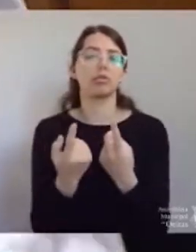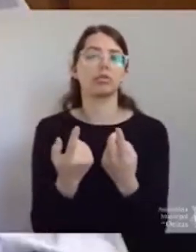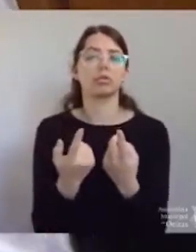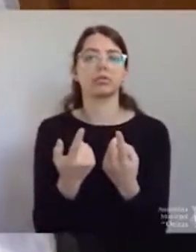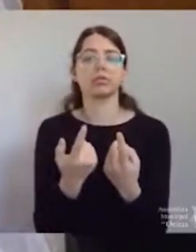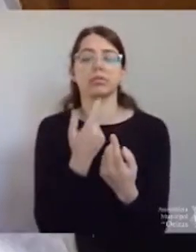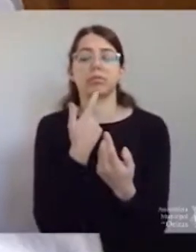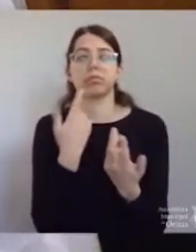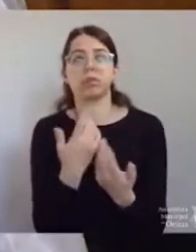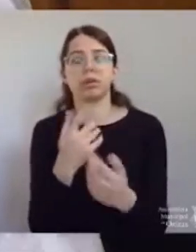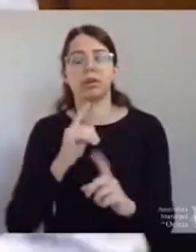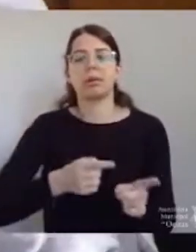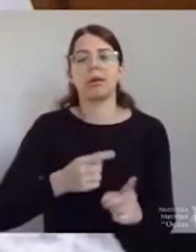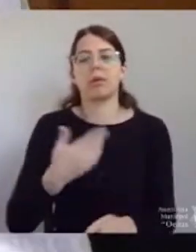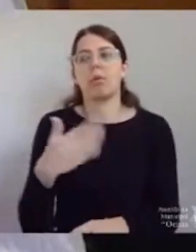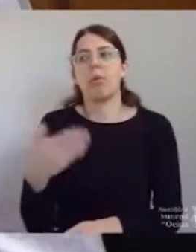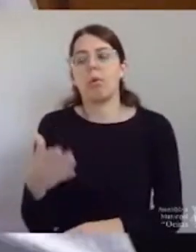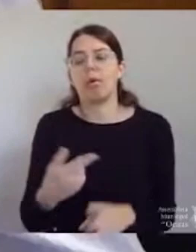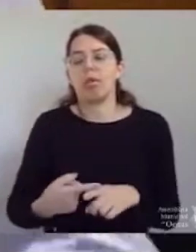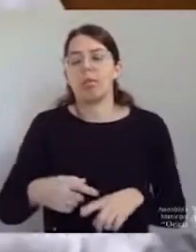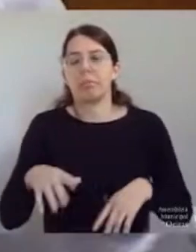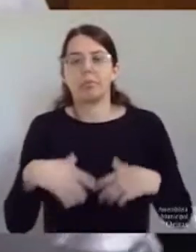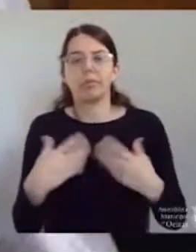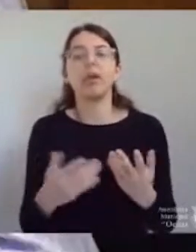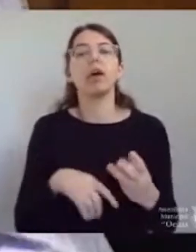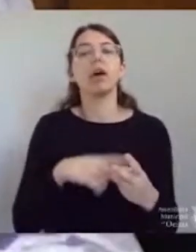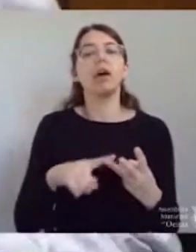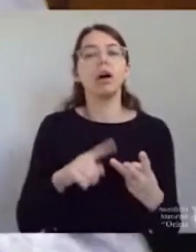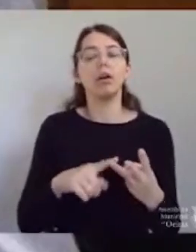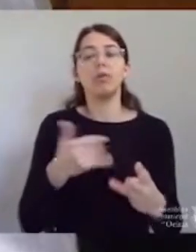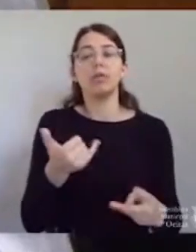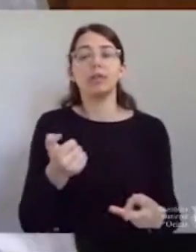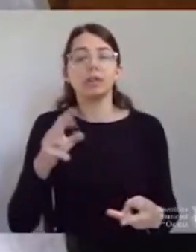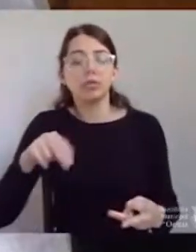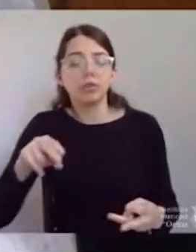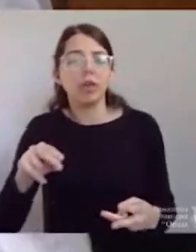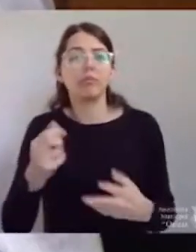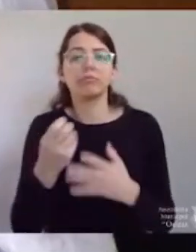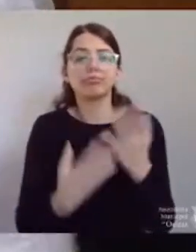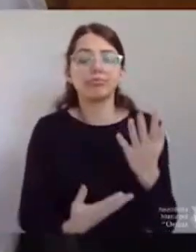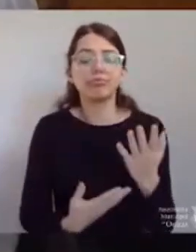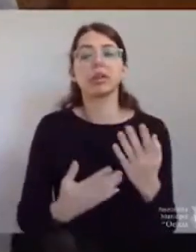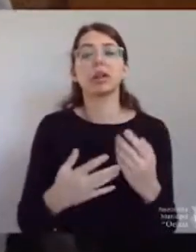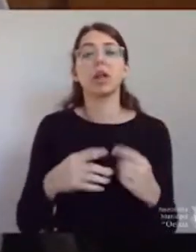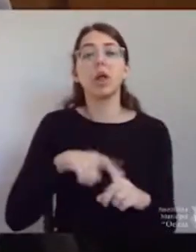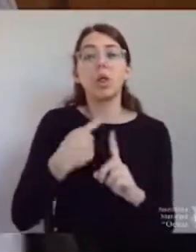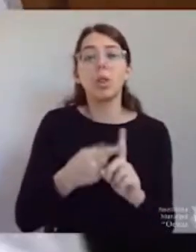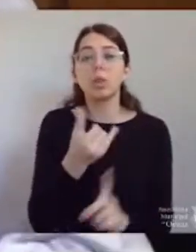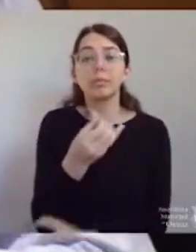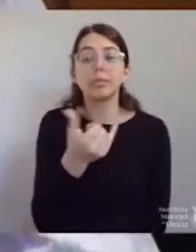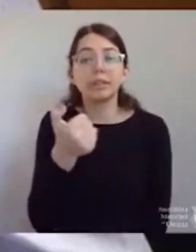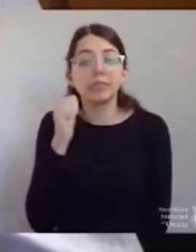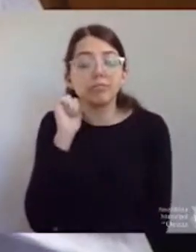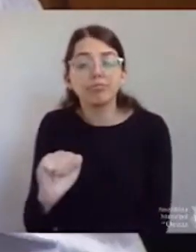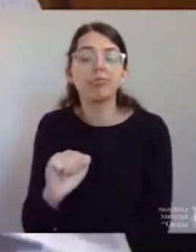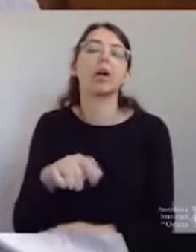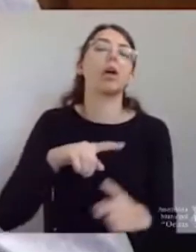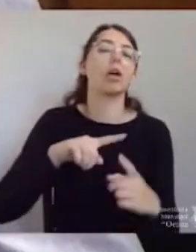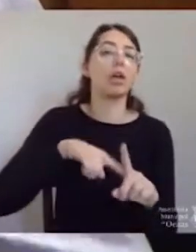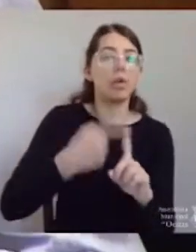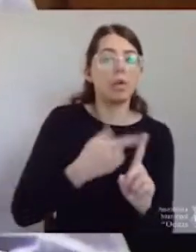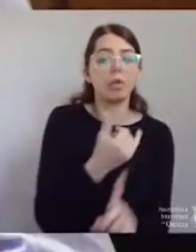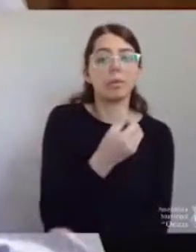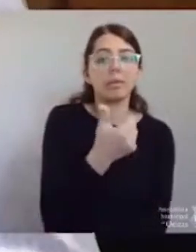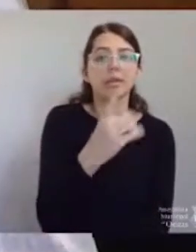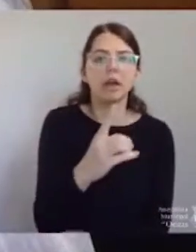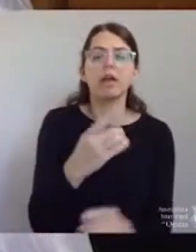11 de Março, tem o seu poder, o 25 de Novembro, e, portanto, podemos, em 25 e até em 26, fazer mais